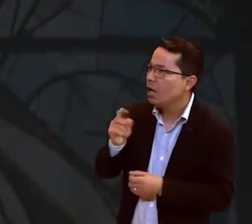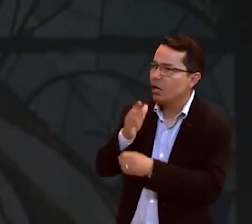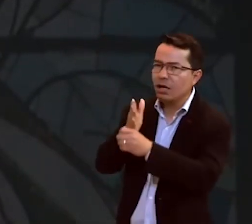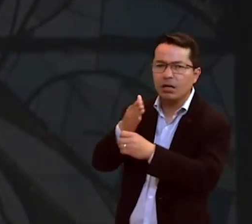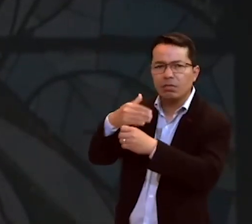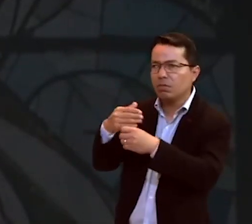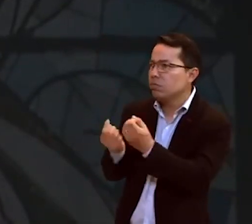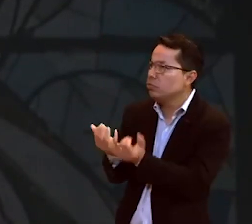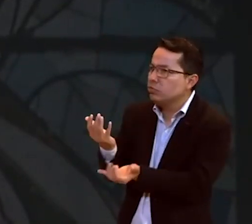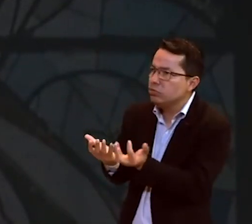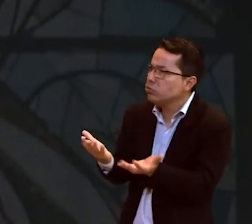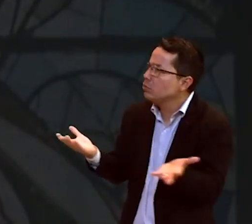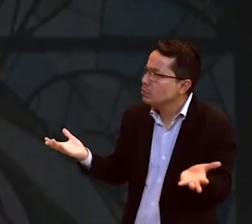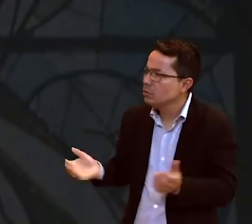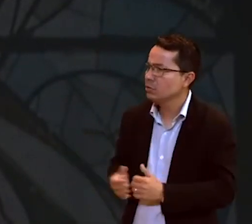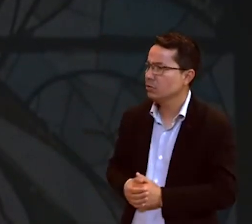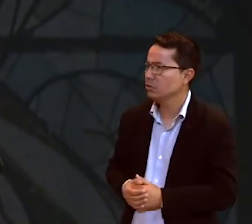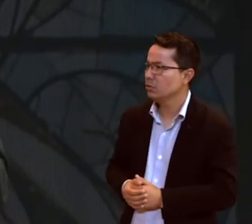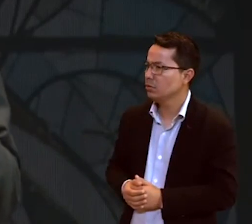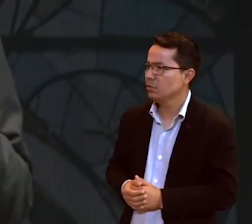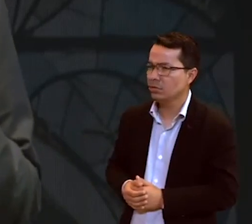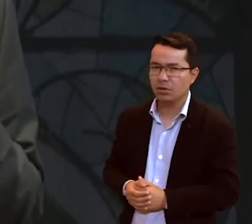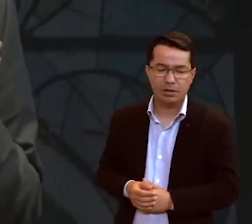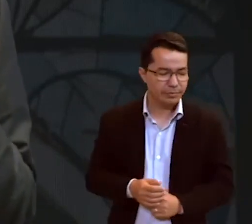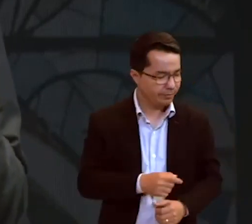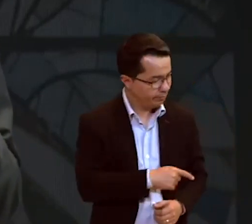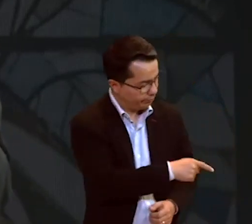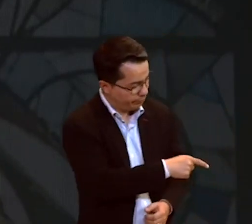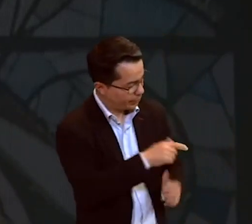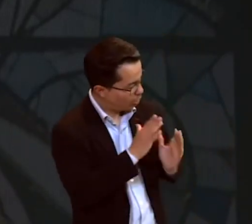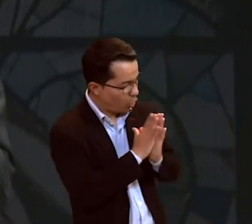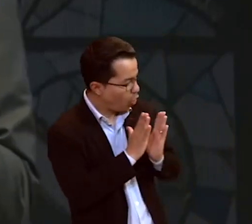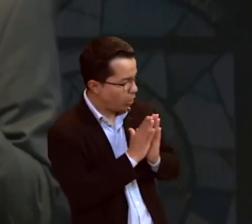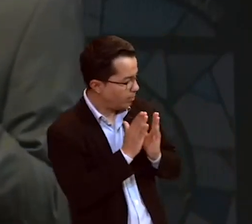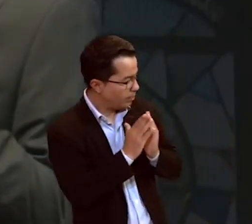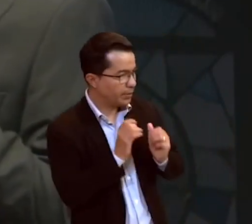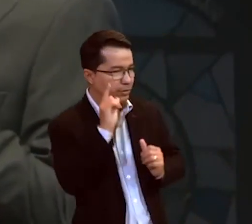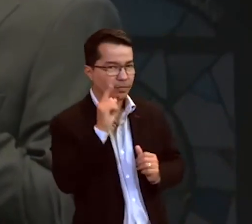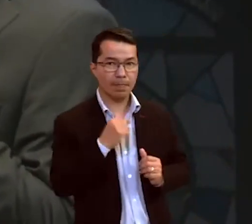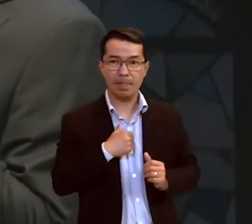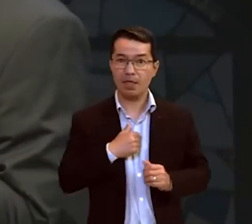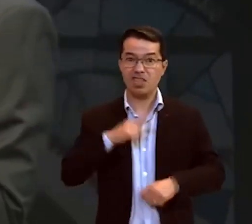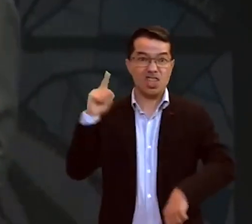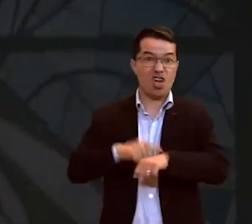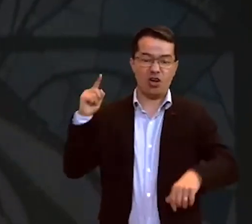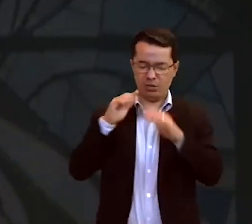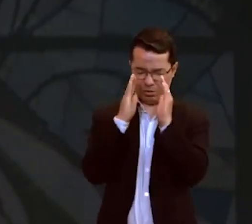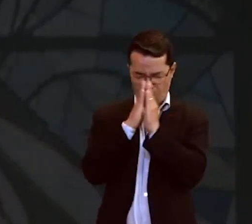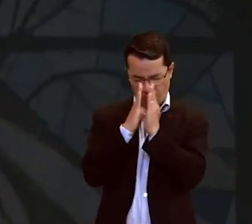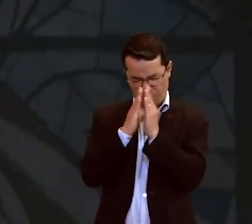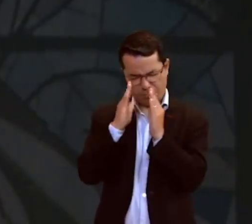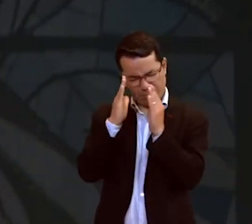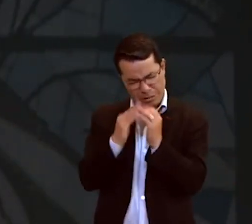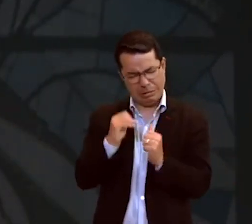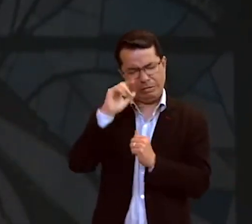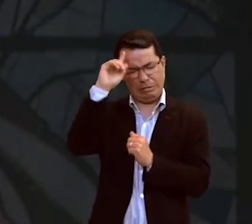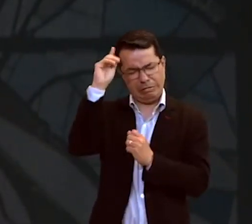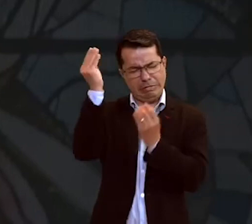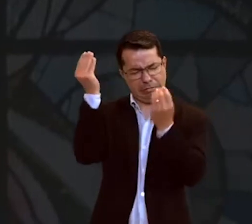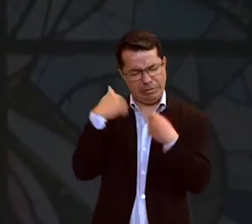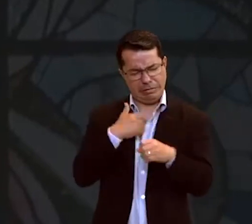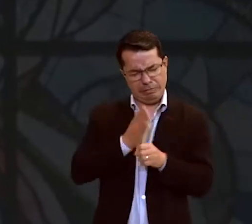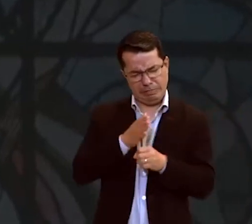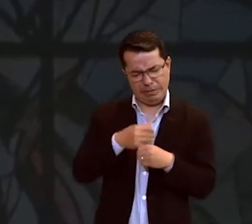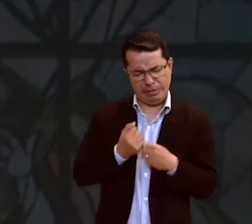tem condição. Eu falei, ora a Deus, pede para Deus. Ele orou ali do jeito dele, não tem batatinha e tal.